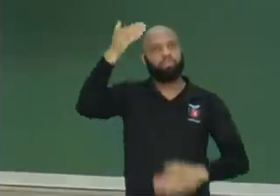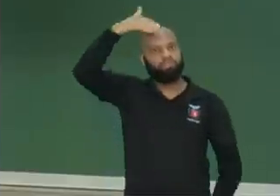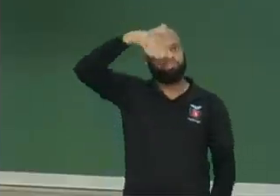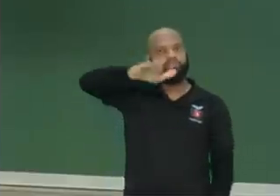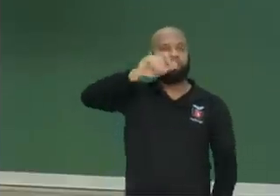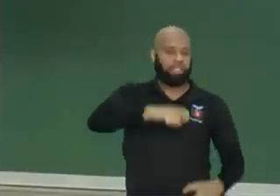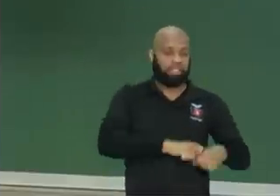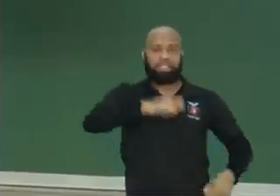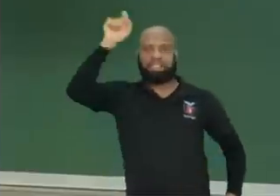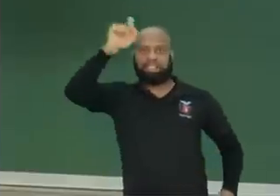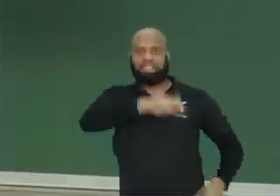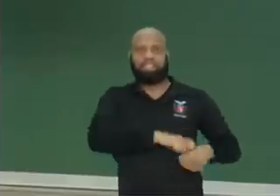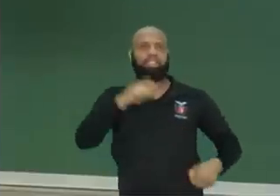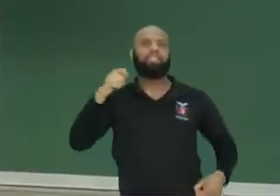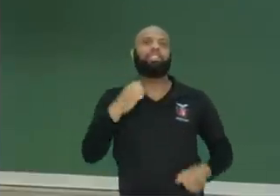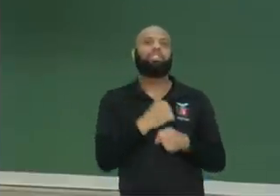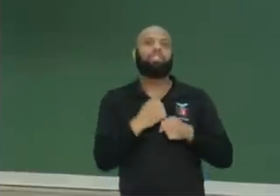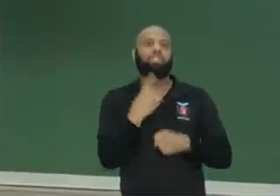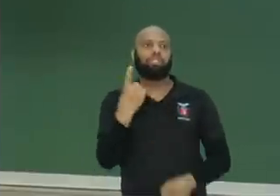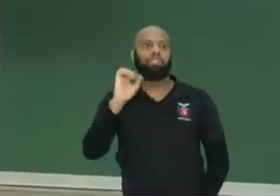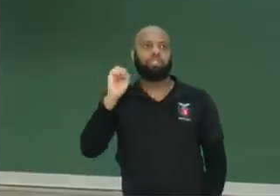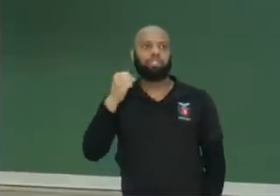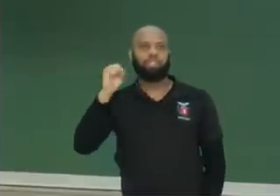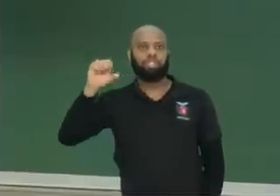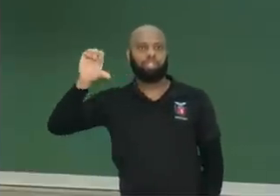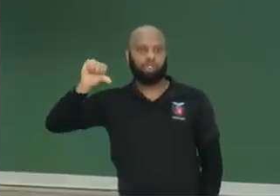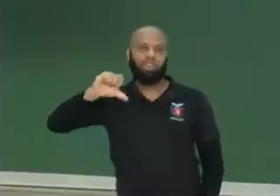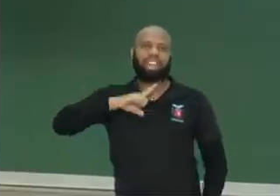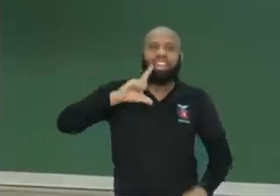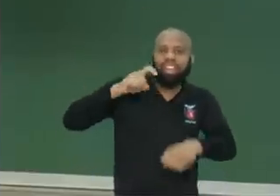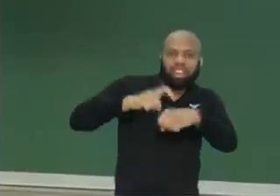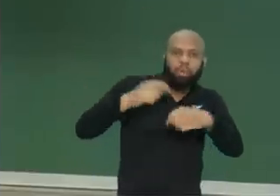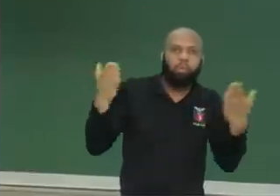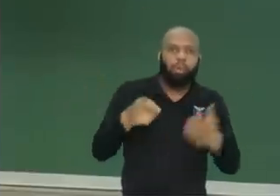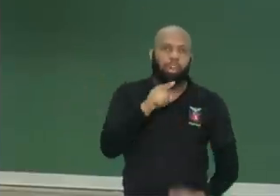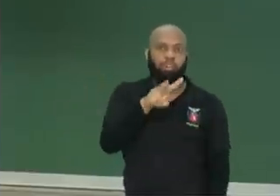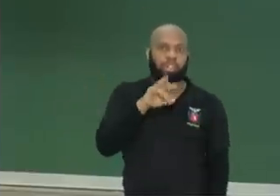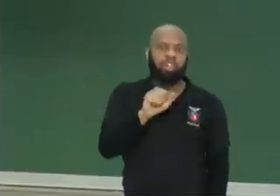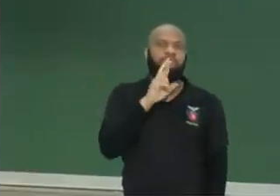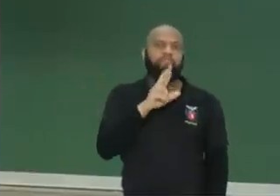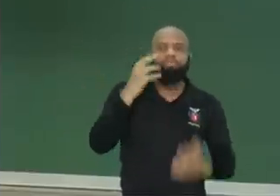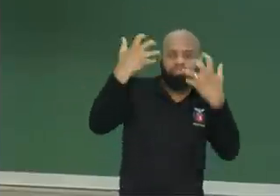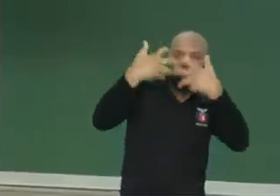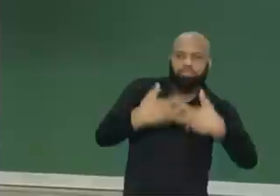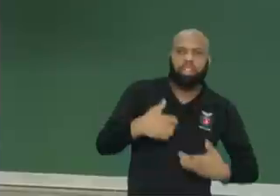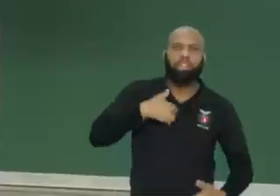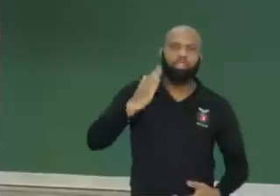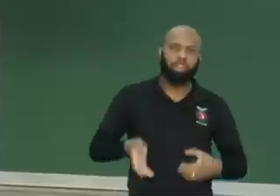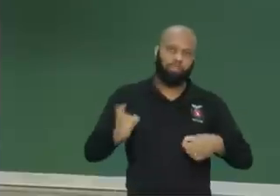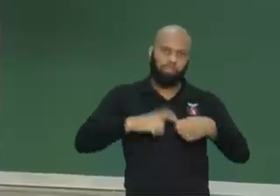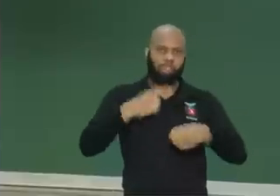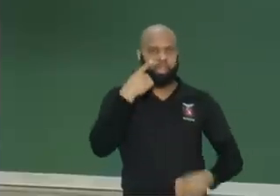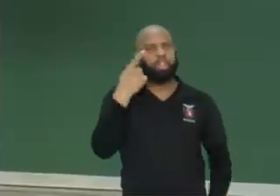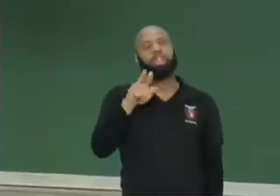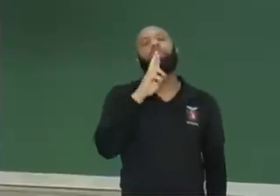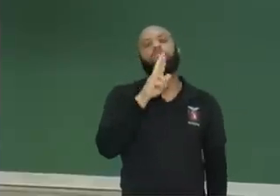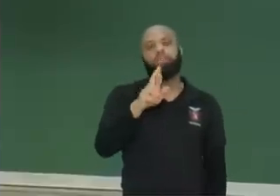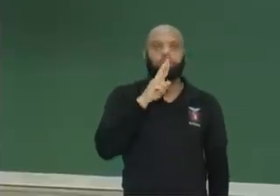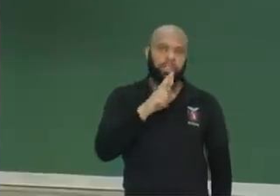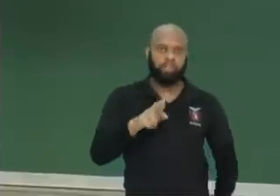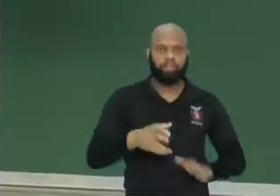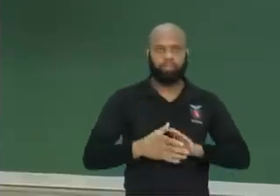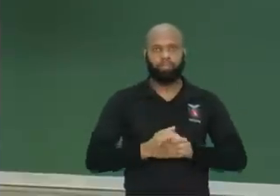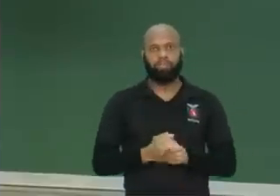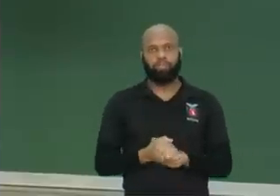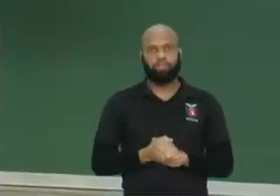a proclamação da República em 1889? Vou deixar um tempo aí, reflitam, revejam o que a gente estudou até agora e